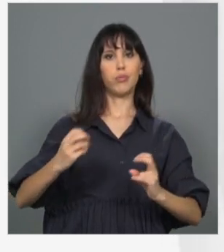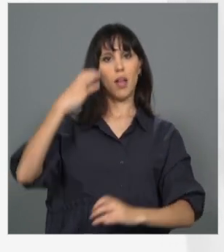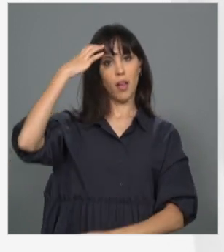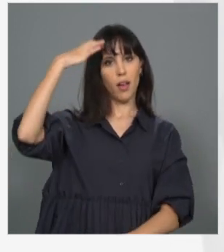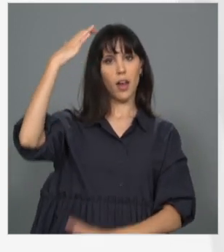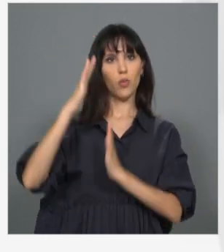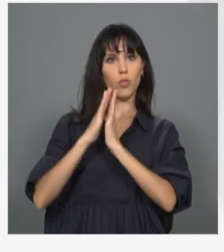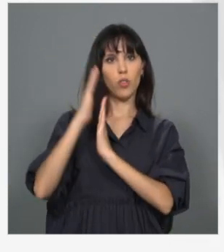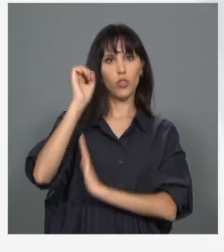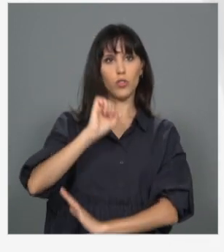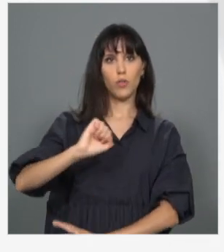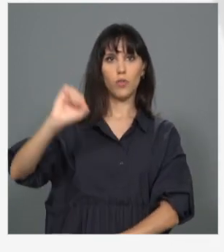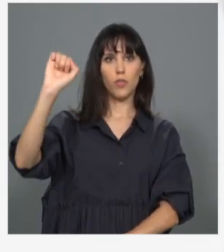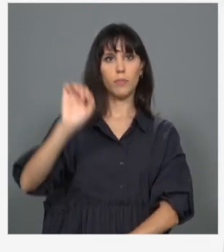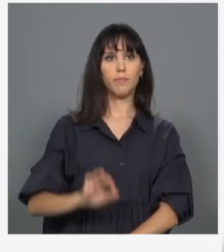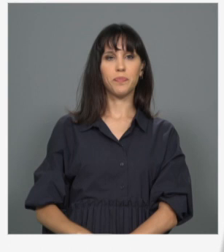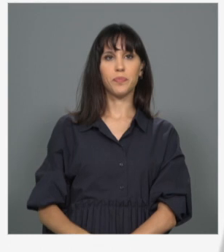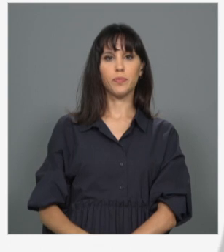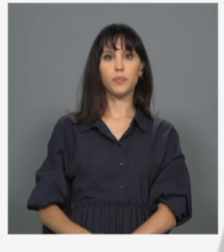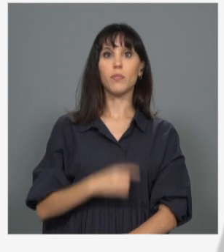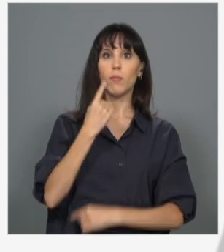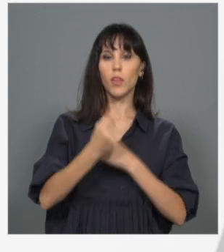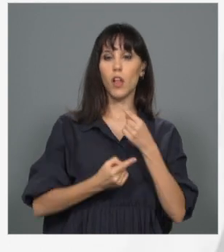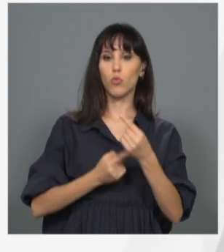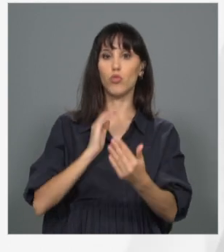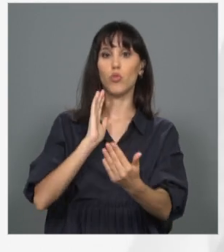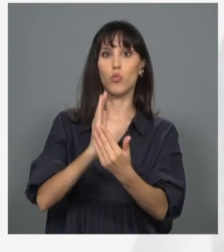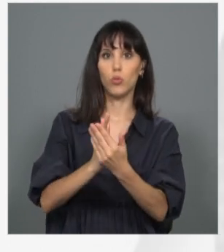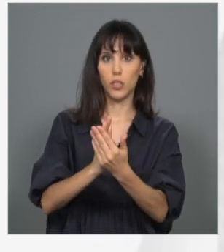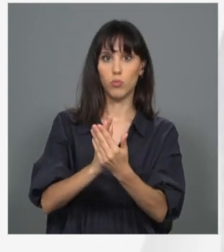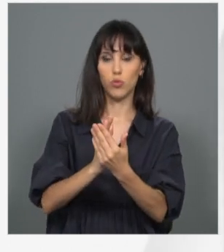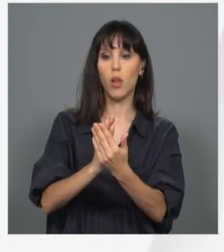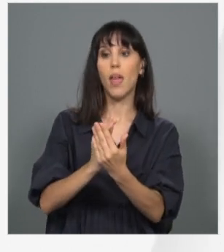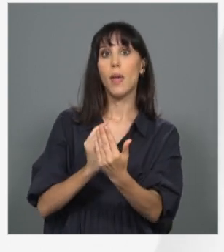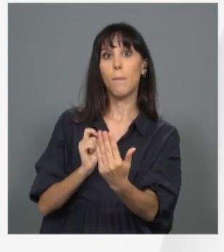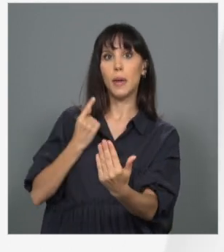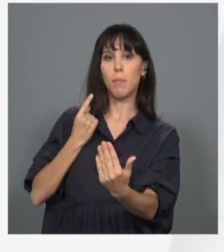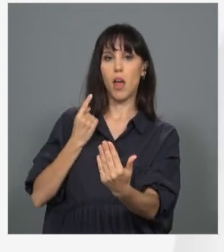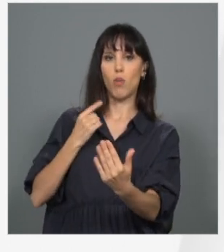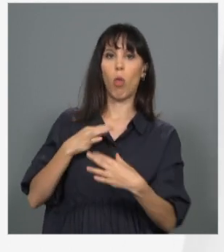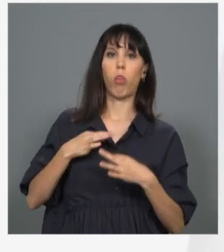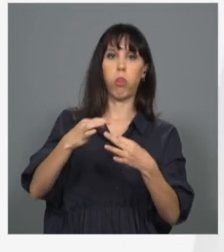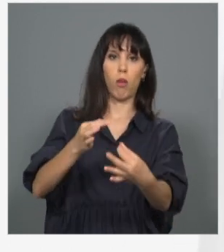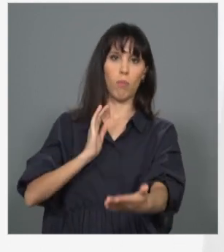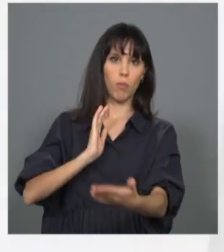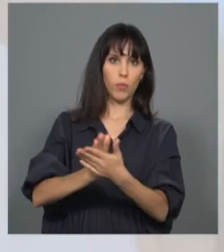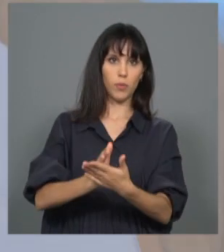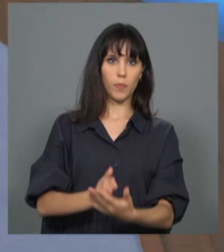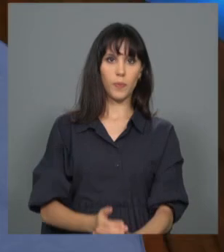Deus. Há últimos que serão dos primeiros e primeiros que serão dos últimos.